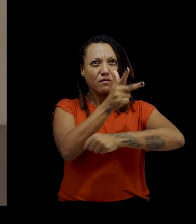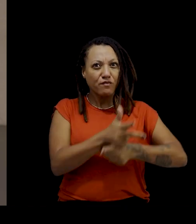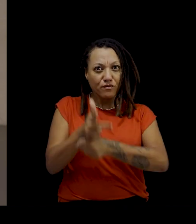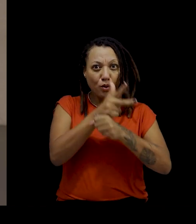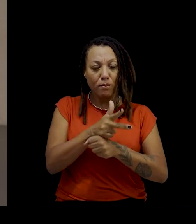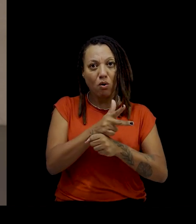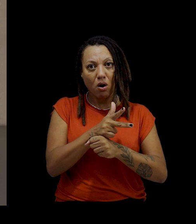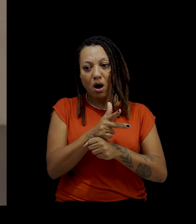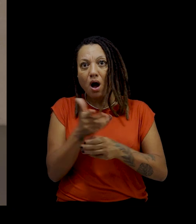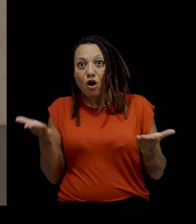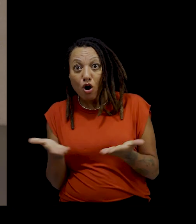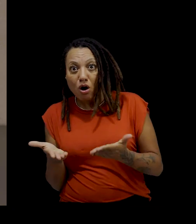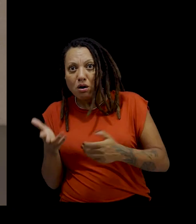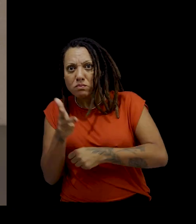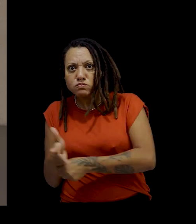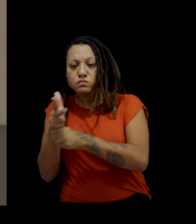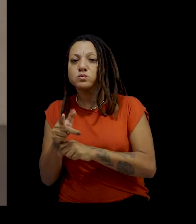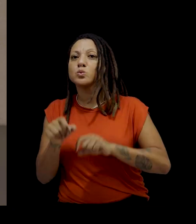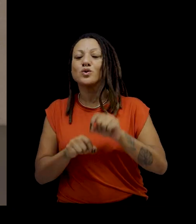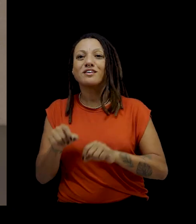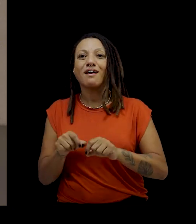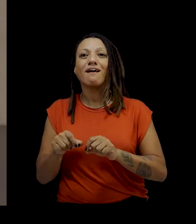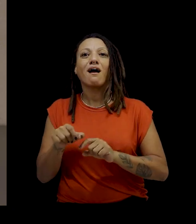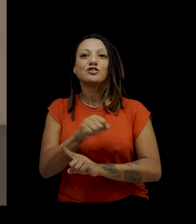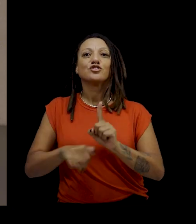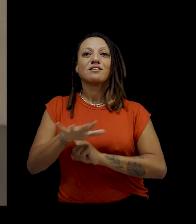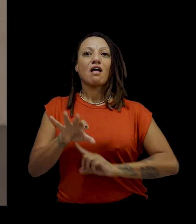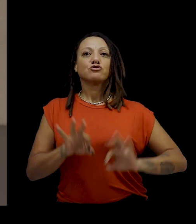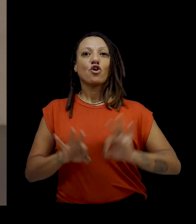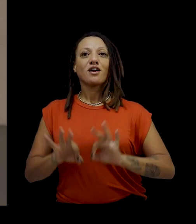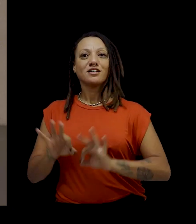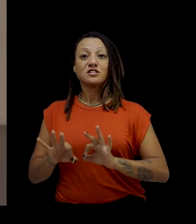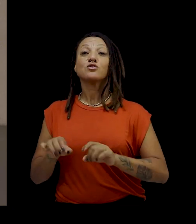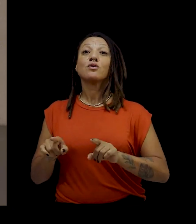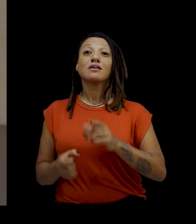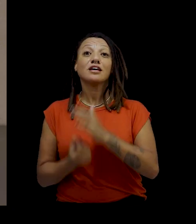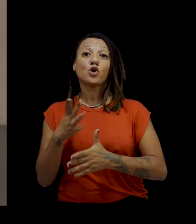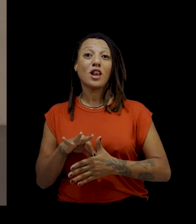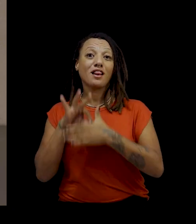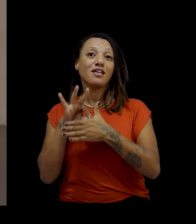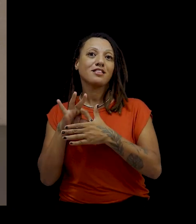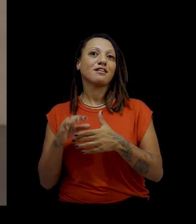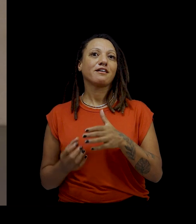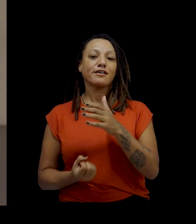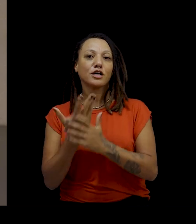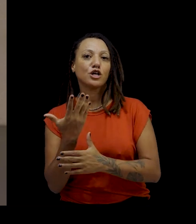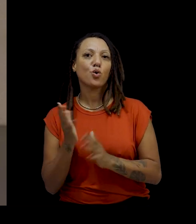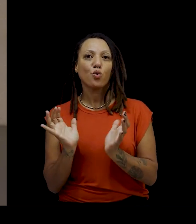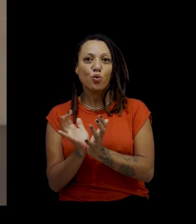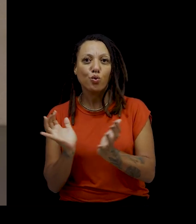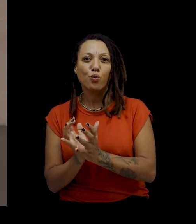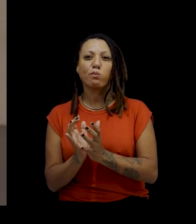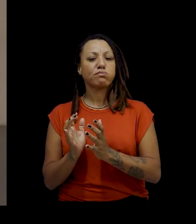estava filmando, para agora, foi a organização da sociedade civil e a formação de lideranças, a